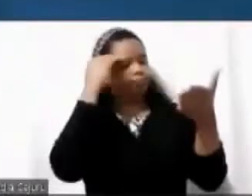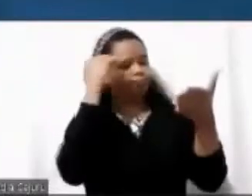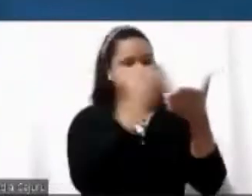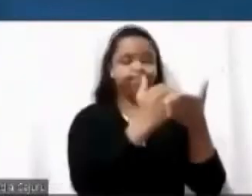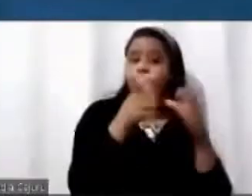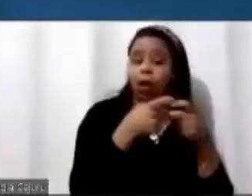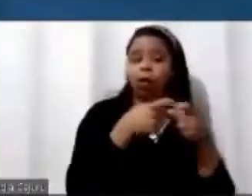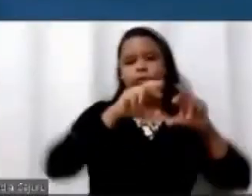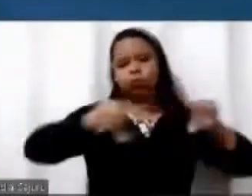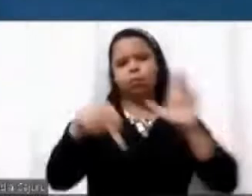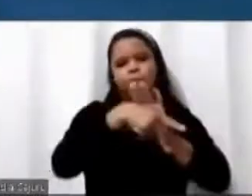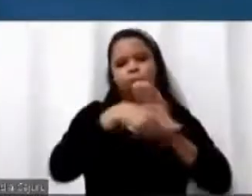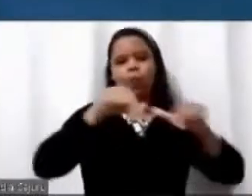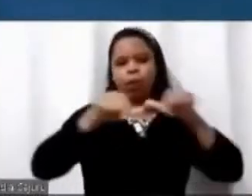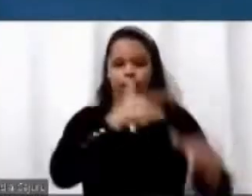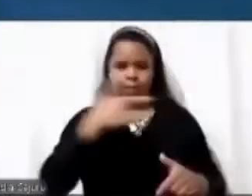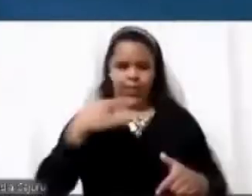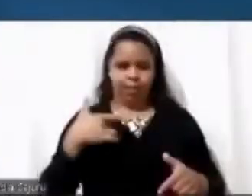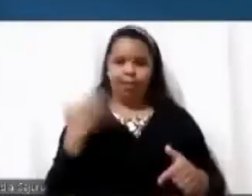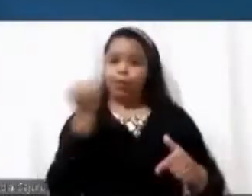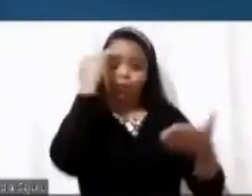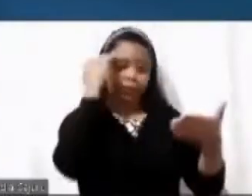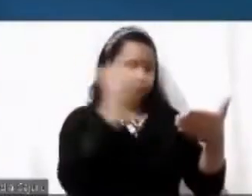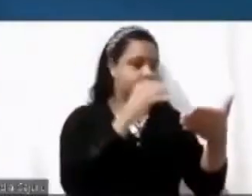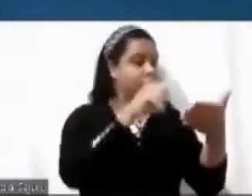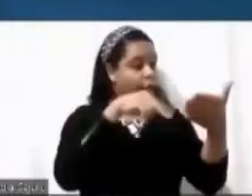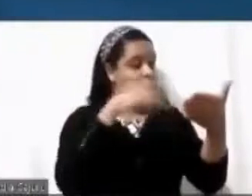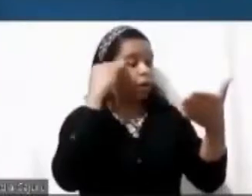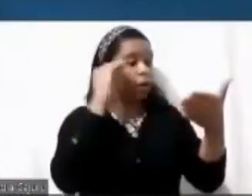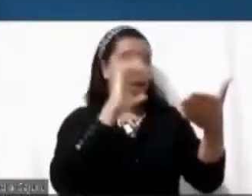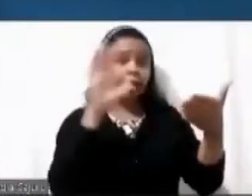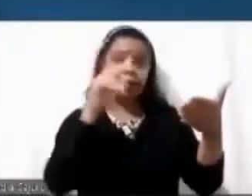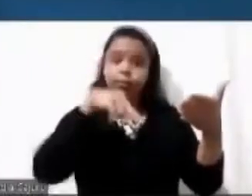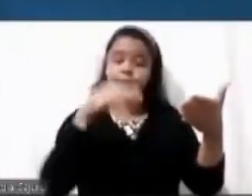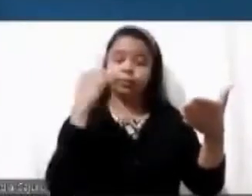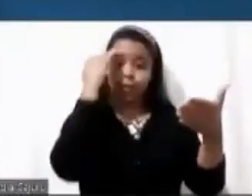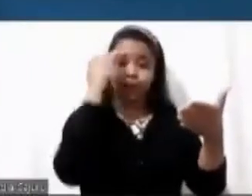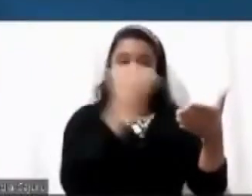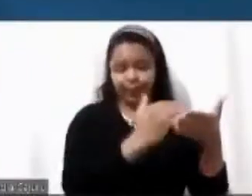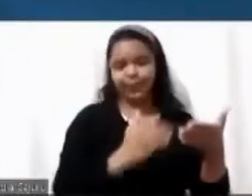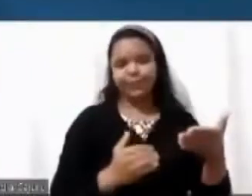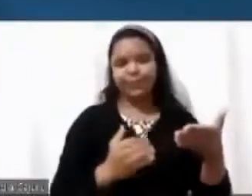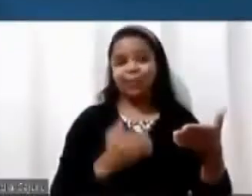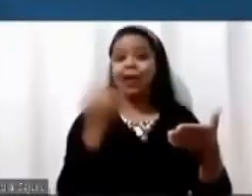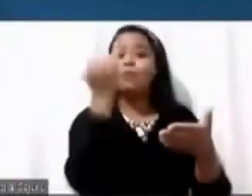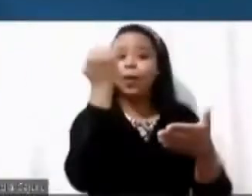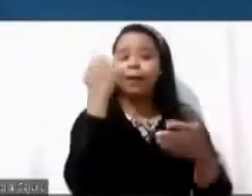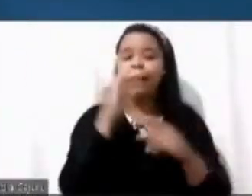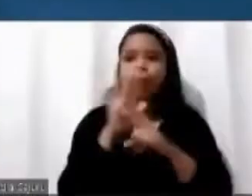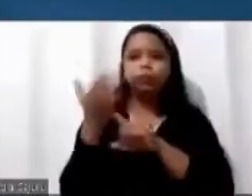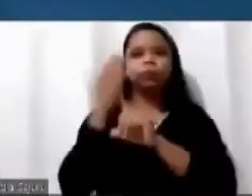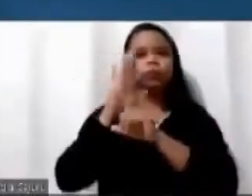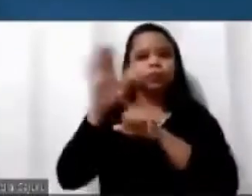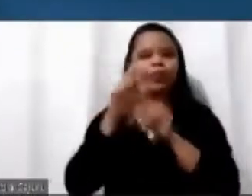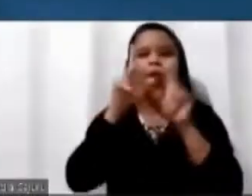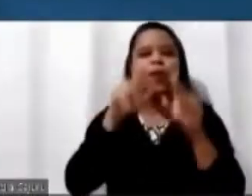tanto o paciente e, claro, os interesses da instituição de saúde do médico e conseguir harmonizar. E como o Dr.